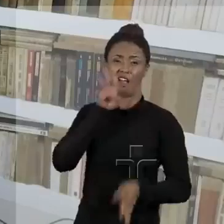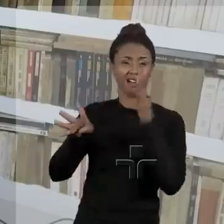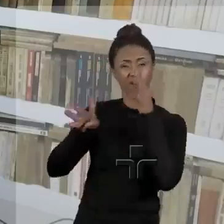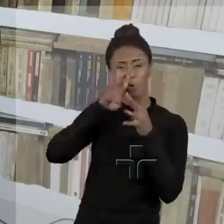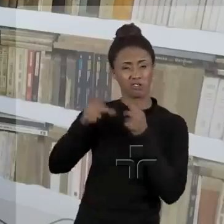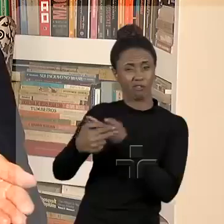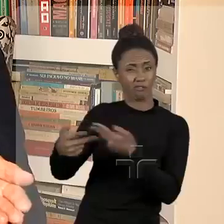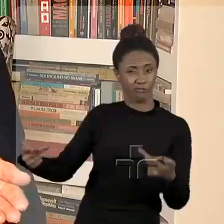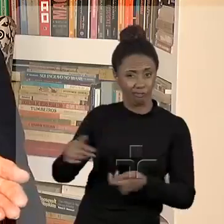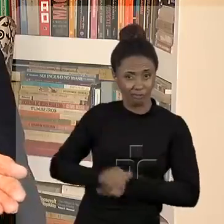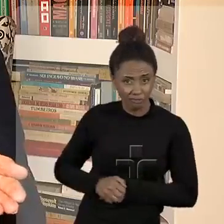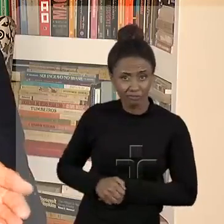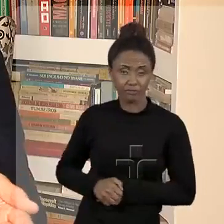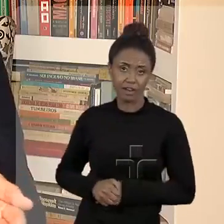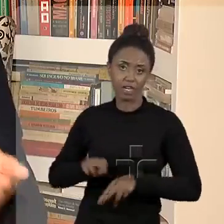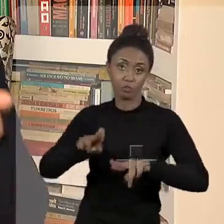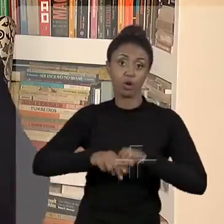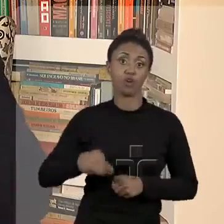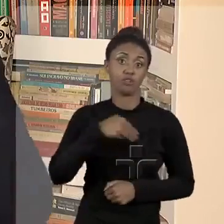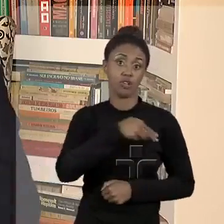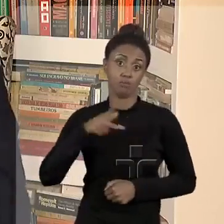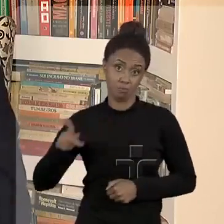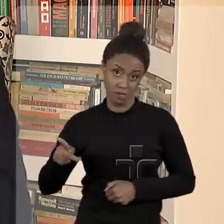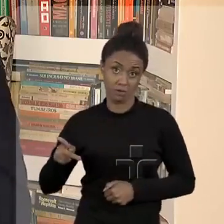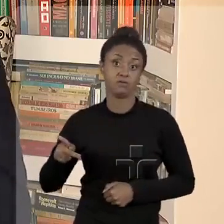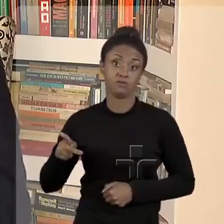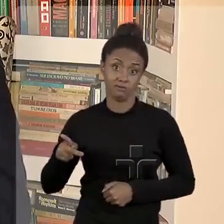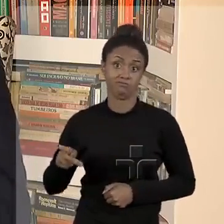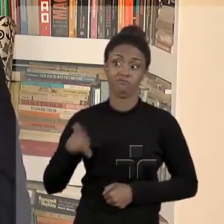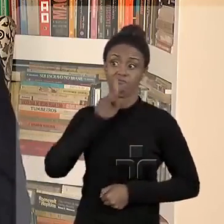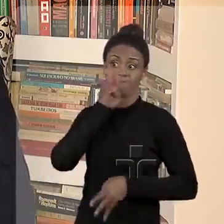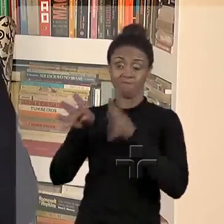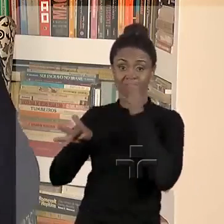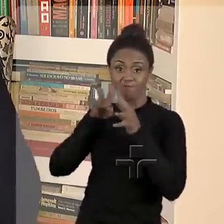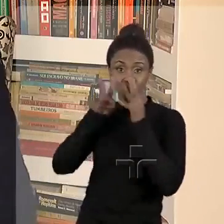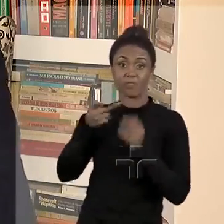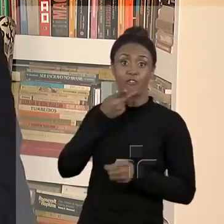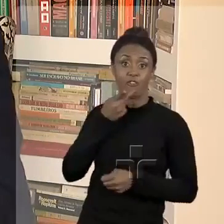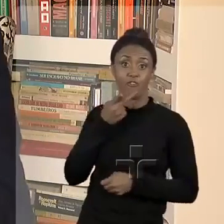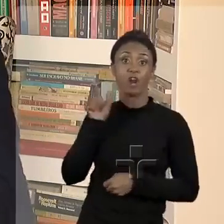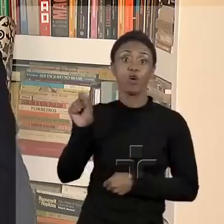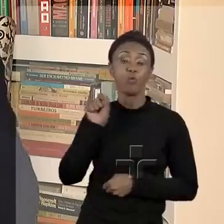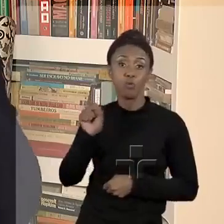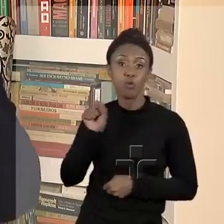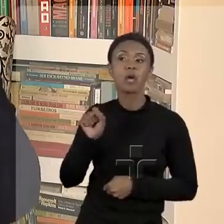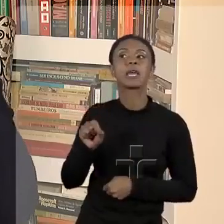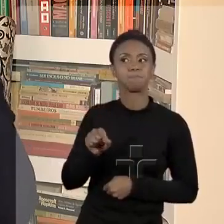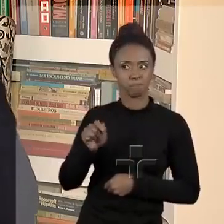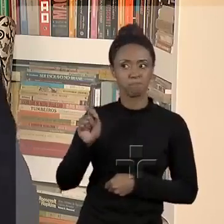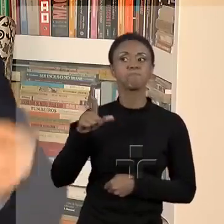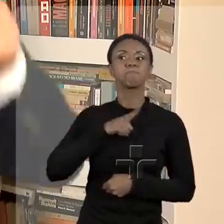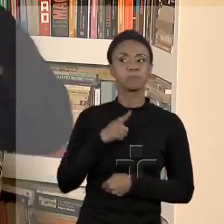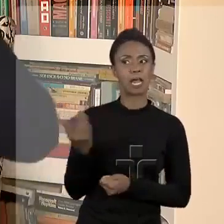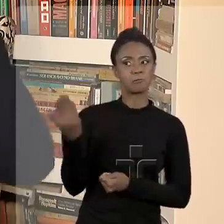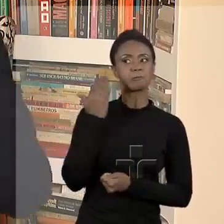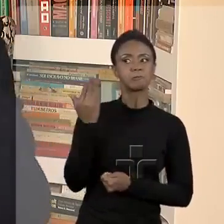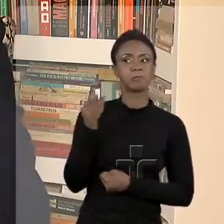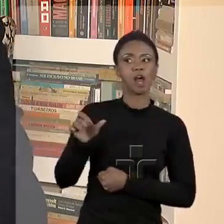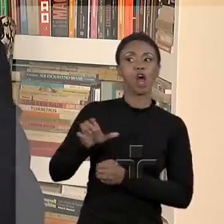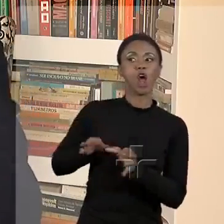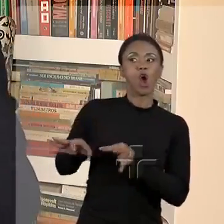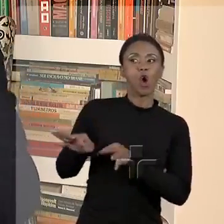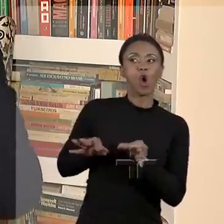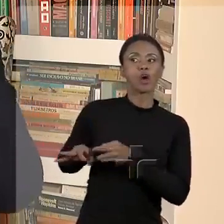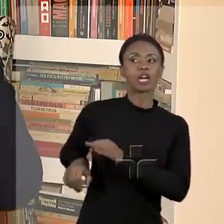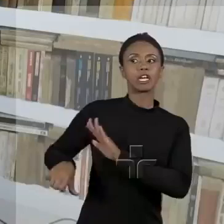ele, feitas pelo Ministério Público, afirmando que há fortes indícios de uma organização criminosa dentro